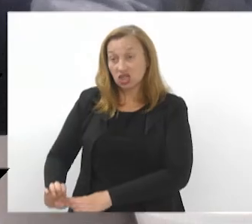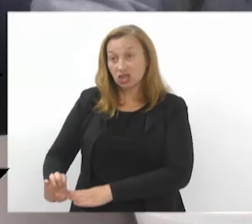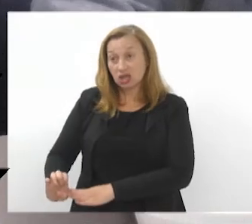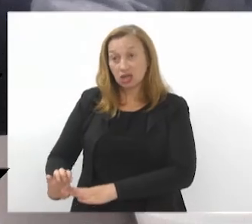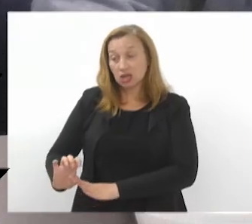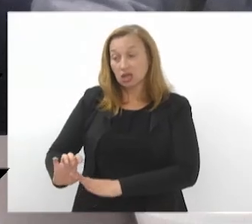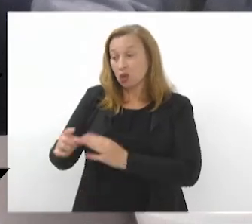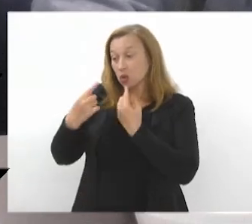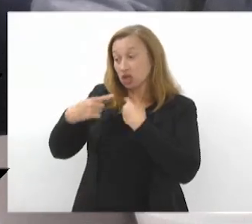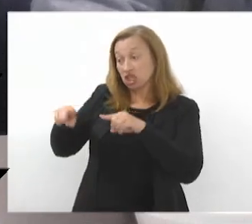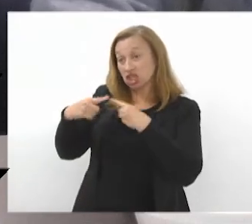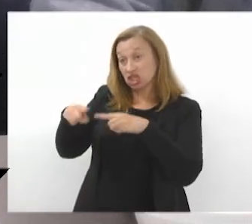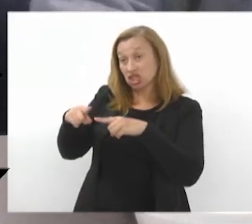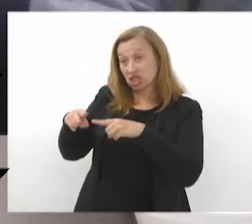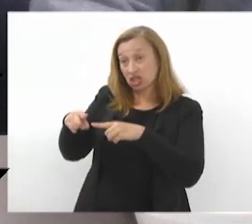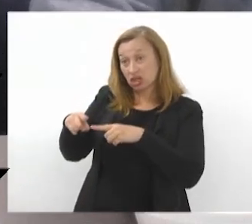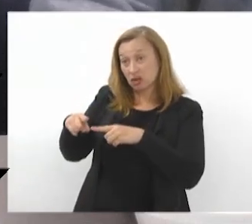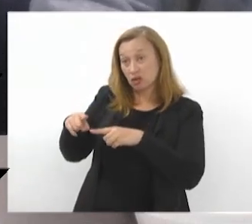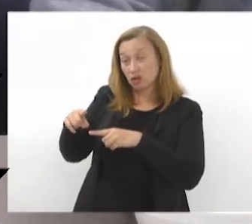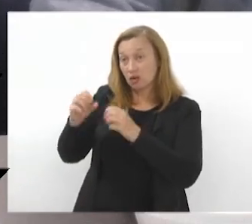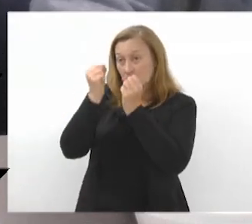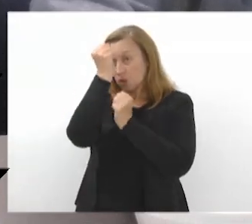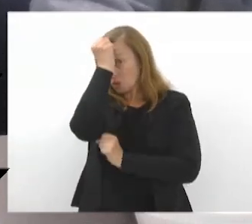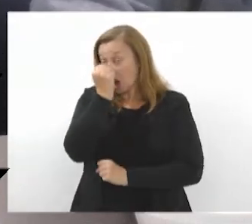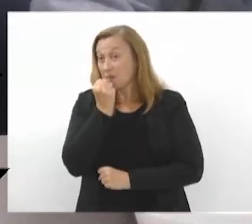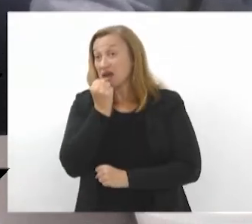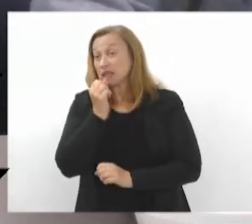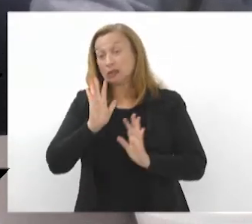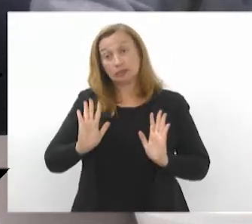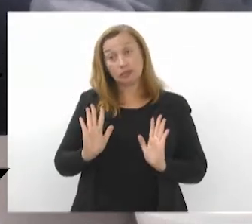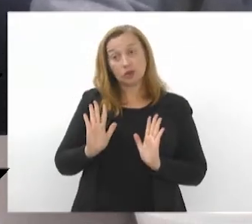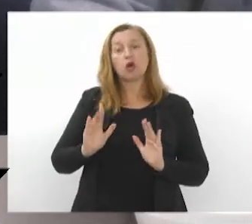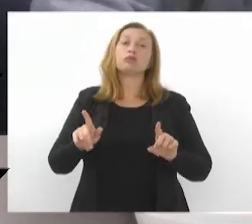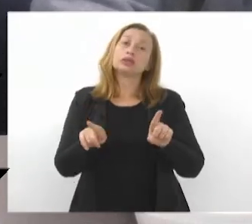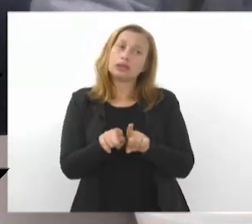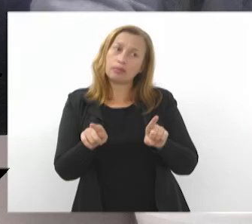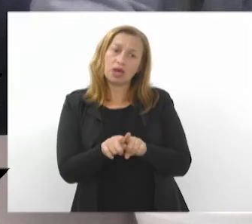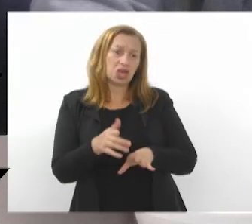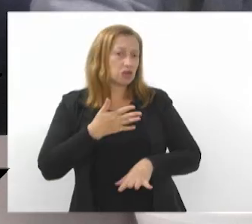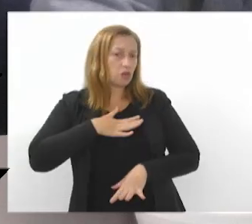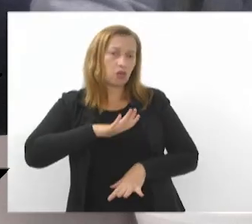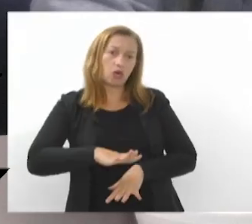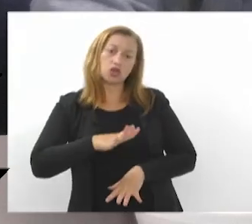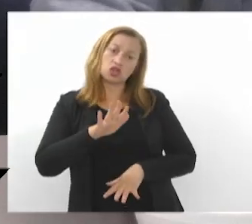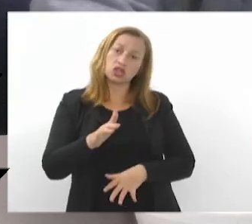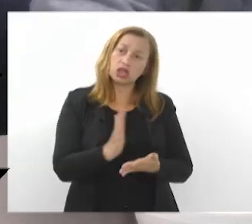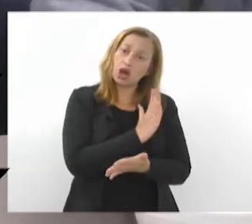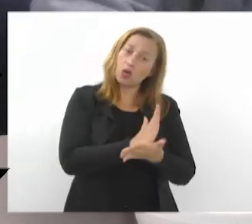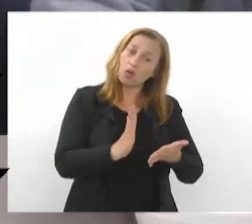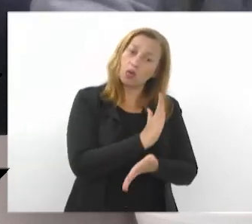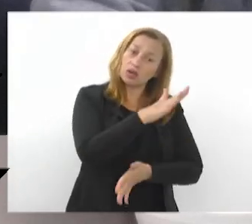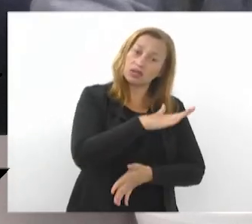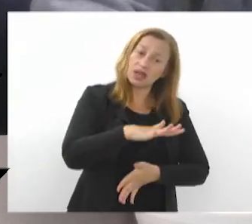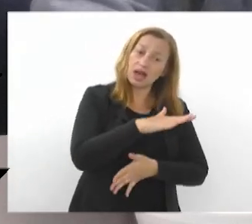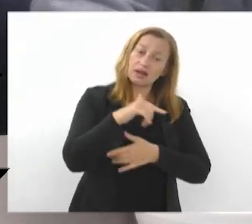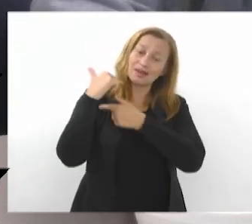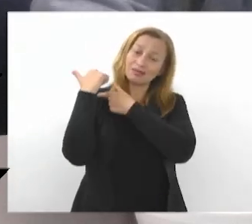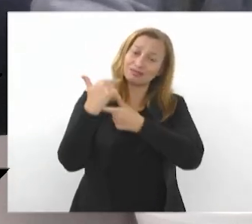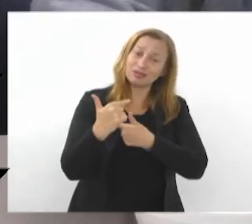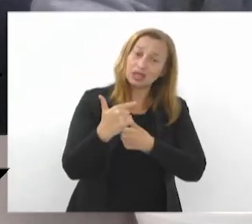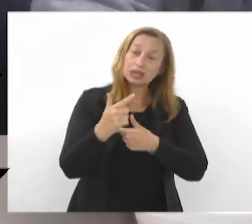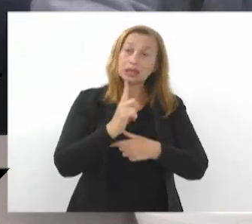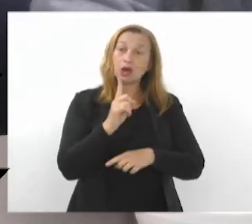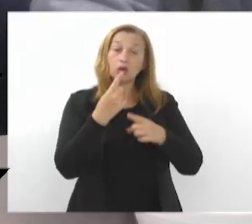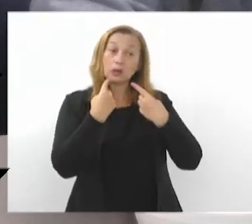critiquem devidamente o Hamas. Também como eu lamento que alguns setores mais conservadores não